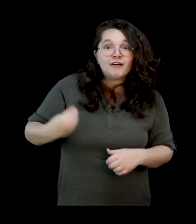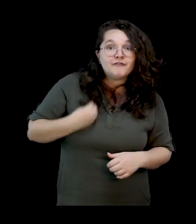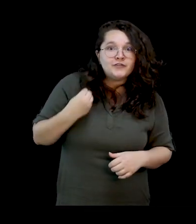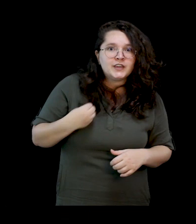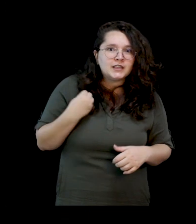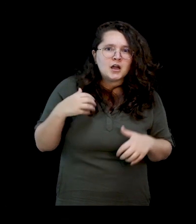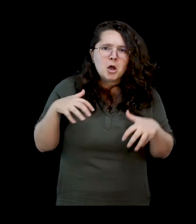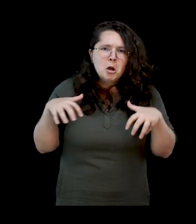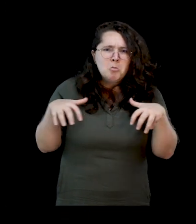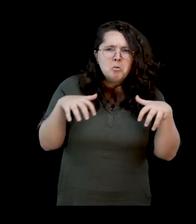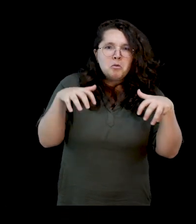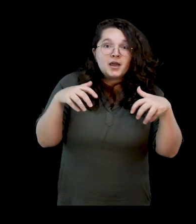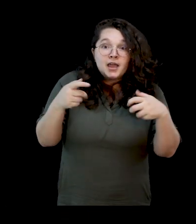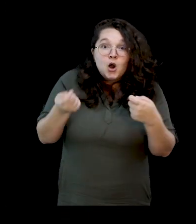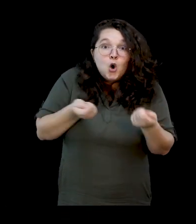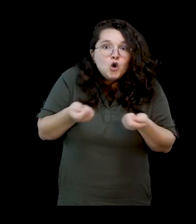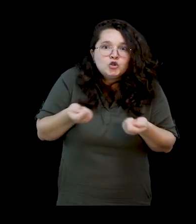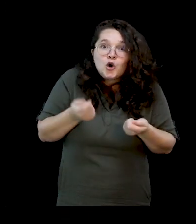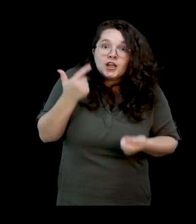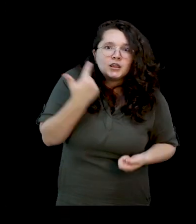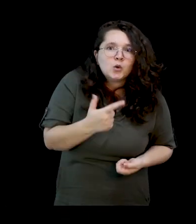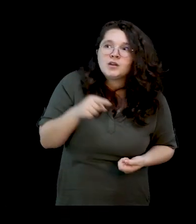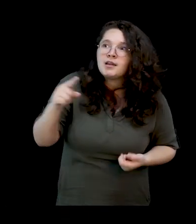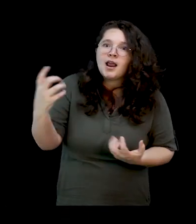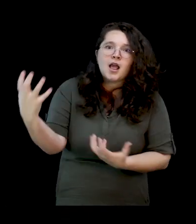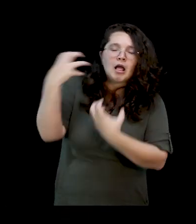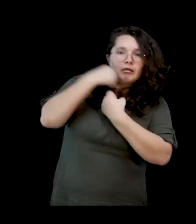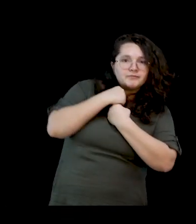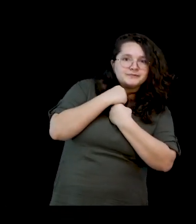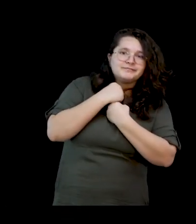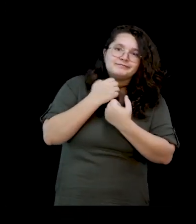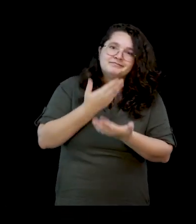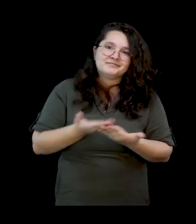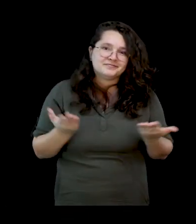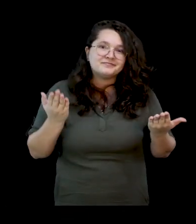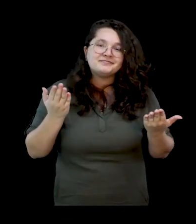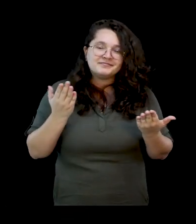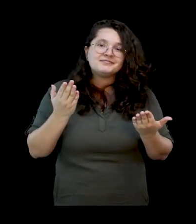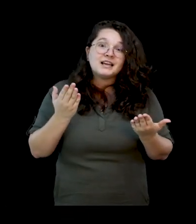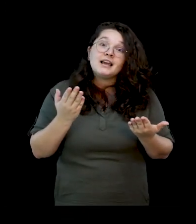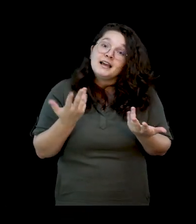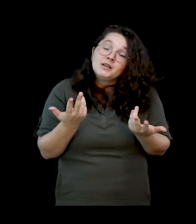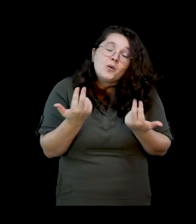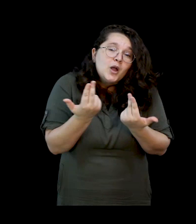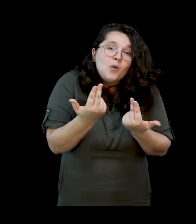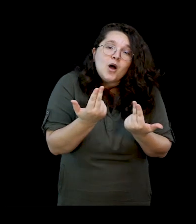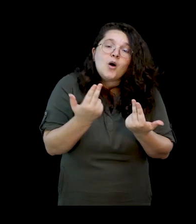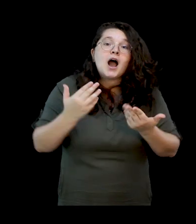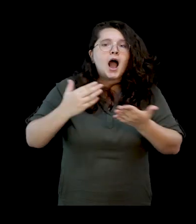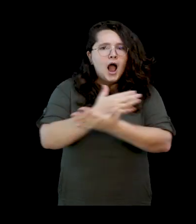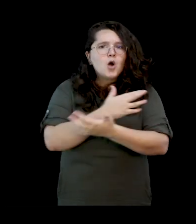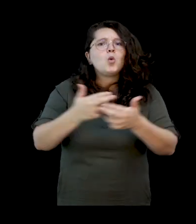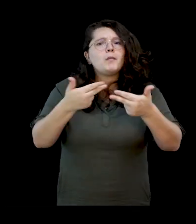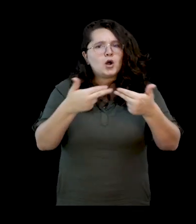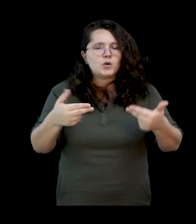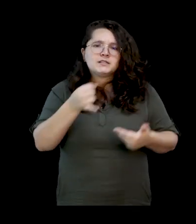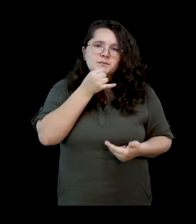ele foi criado por nós, mas ele se volta contra nós. Então, nós poderíamos ter evitado, diferentemente de uma